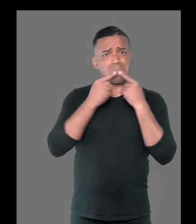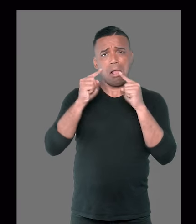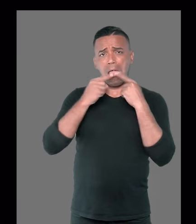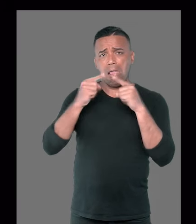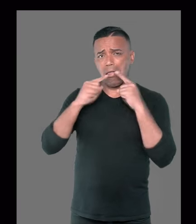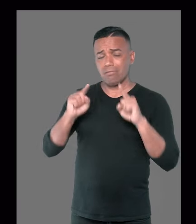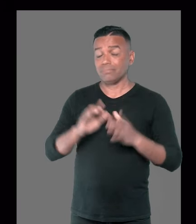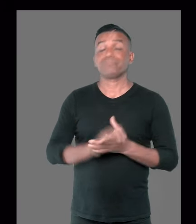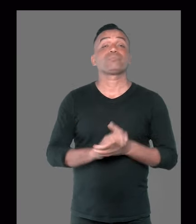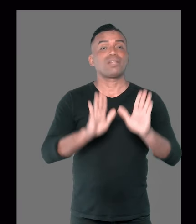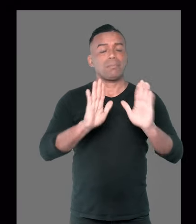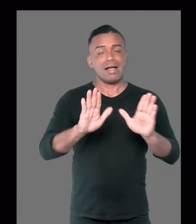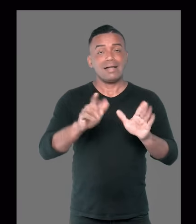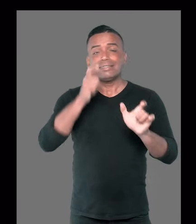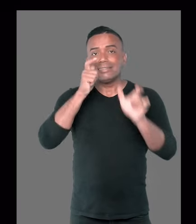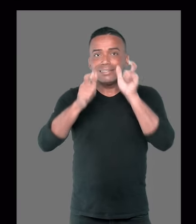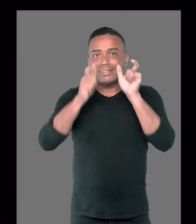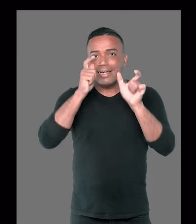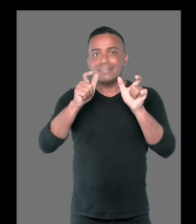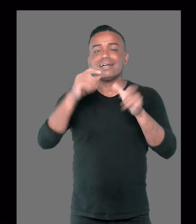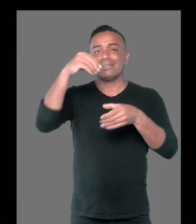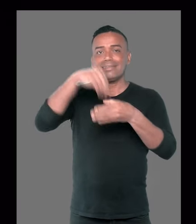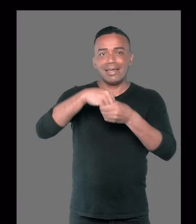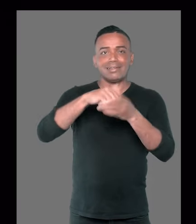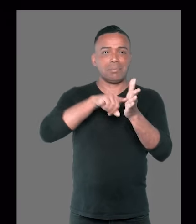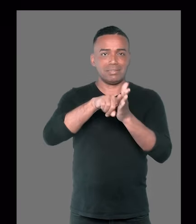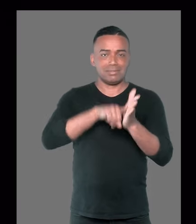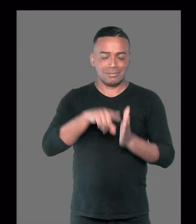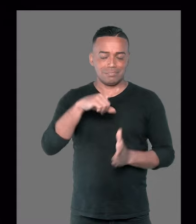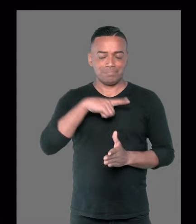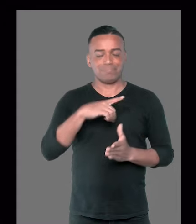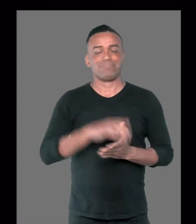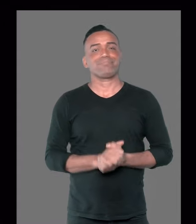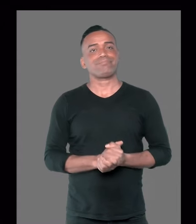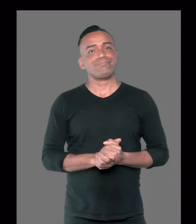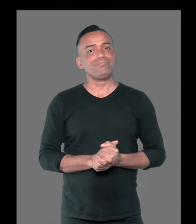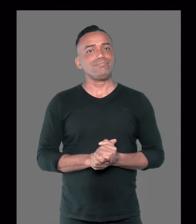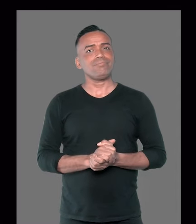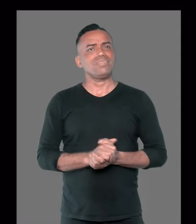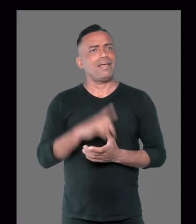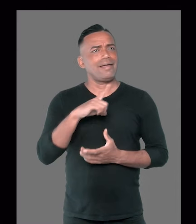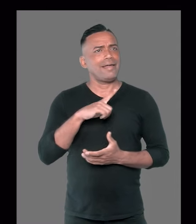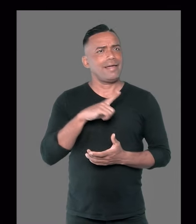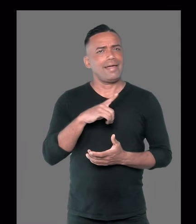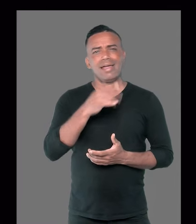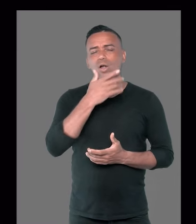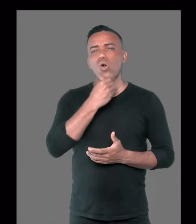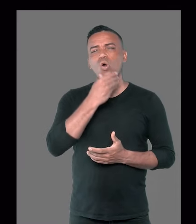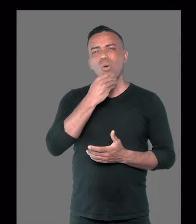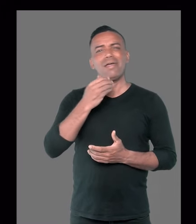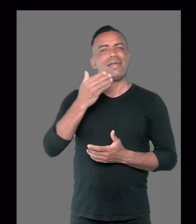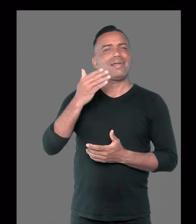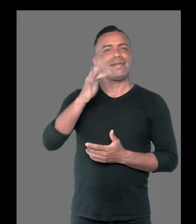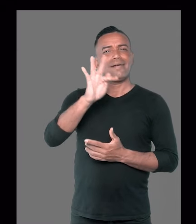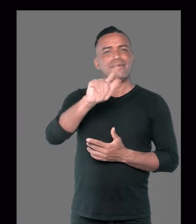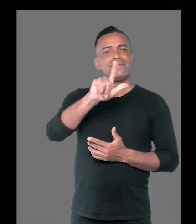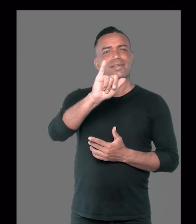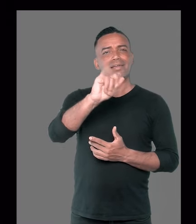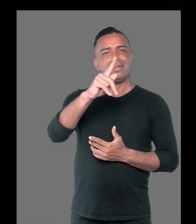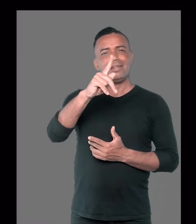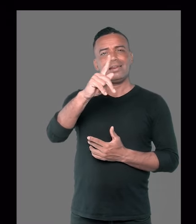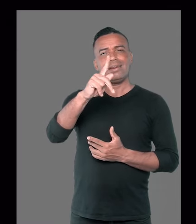mas tem uma coisa interessante nela é o seguinte ela é Ela é endossada pelo felip cotler que ele